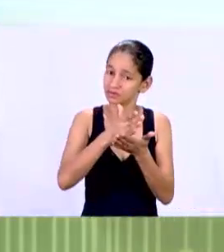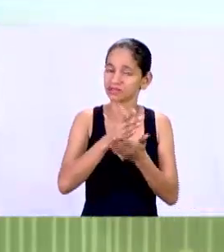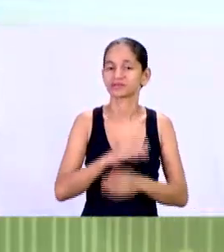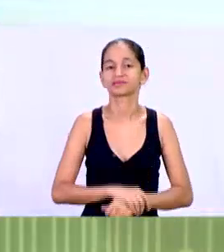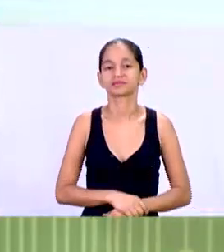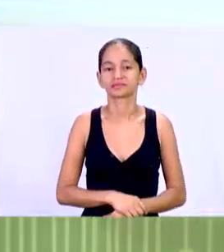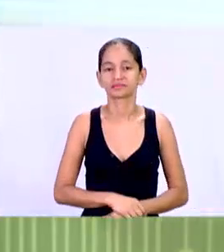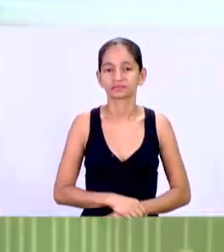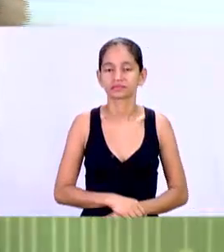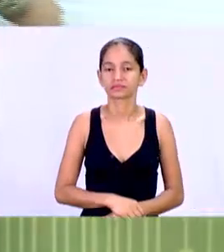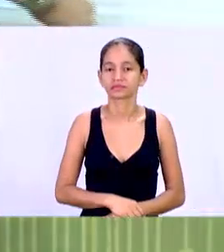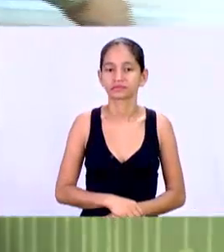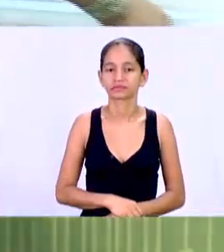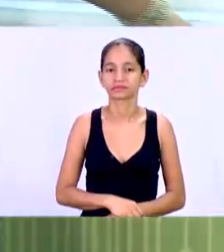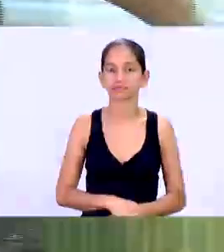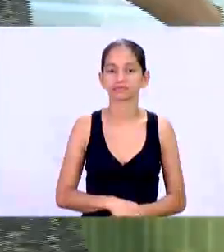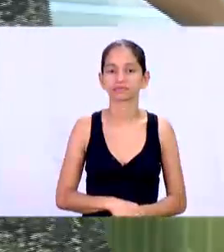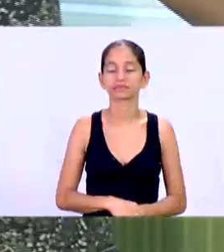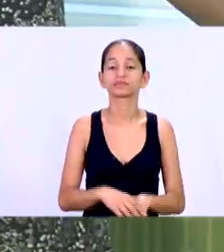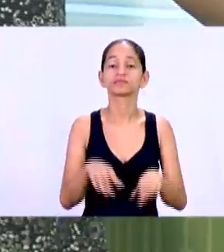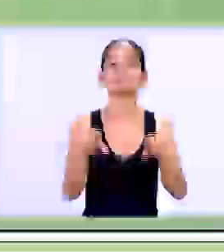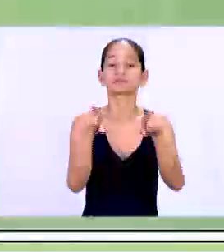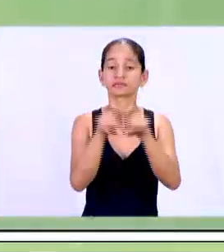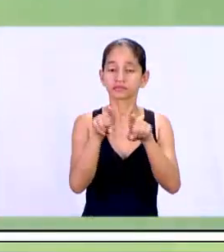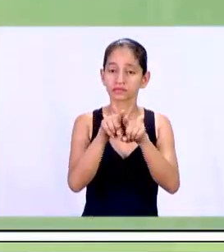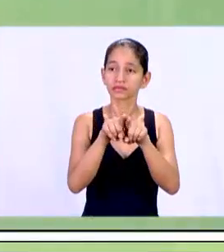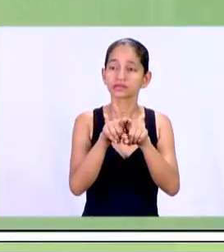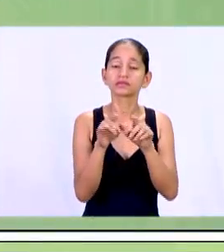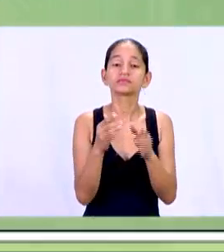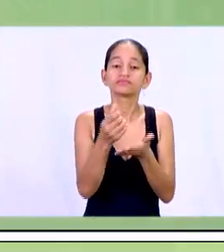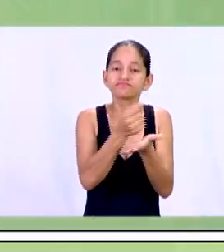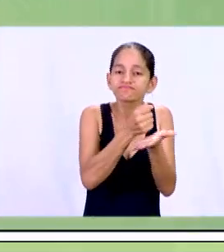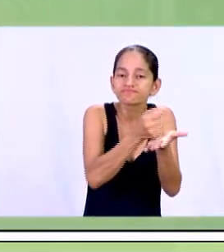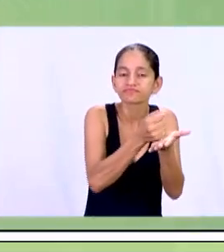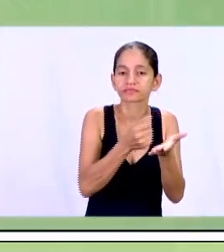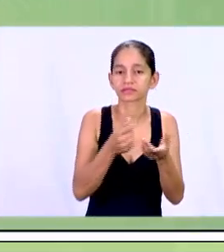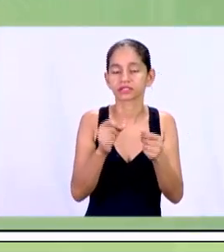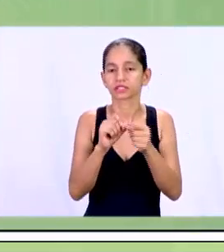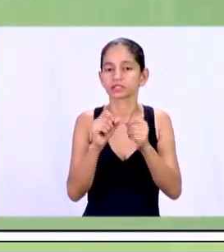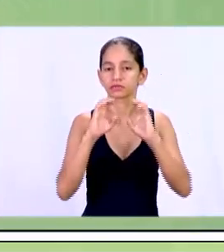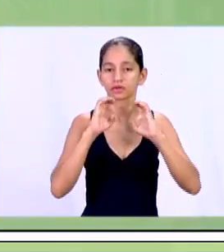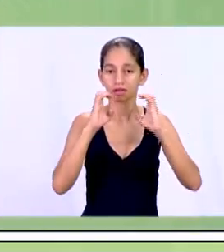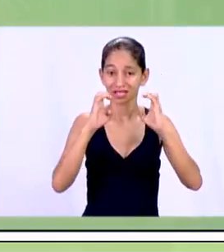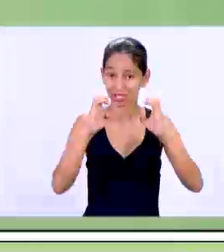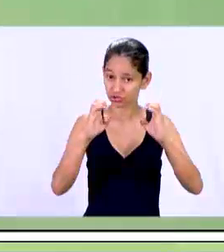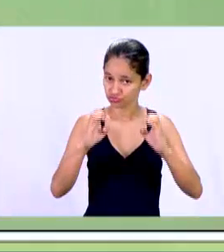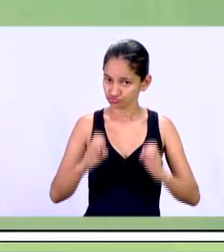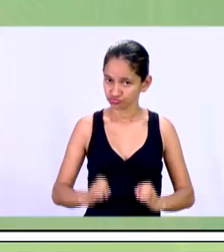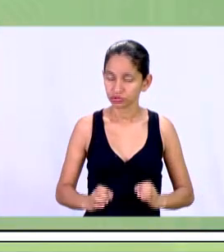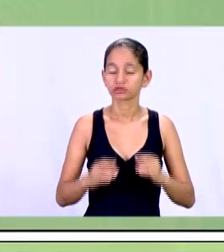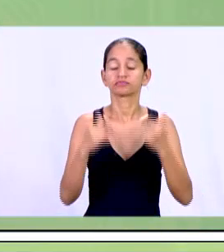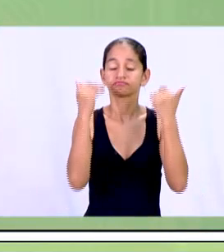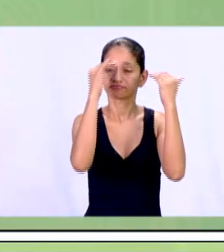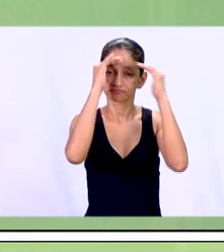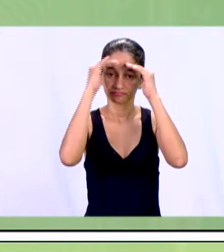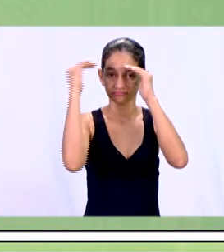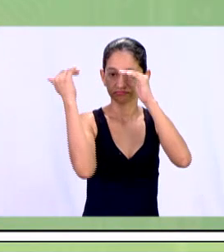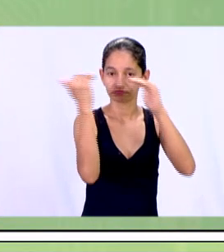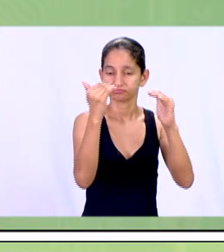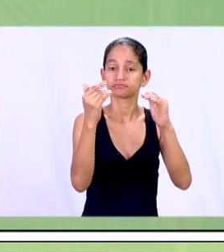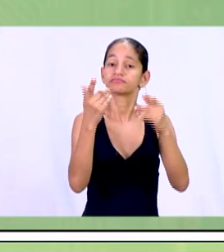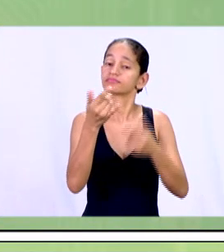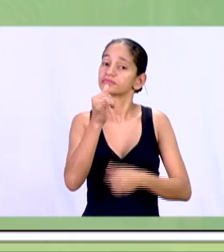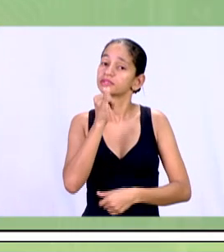ética. O princípio ético baseado na necessidade de respeito à alteridade, né, a